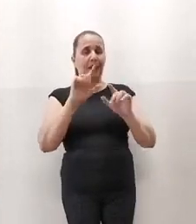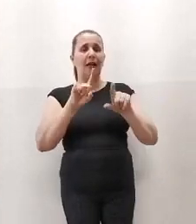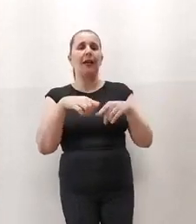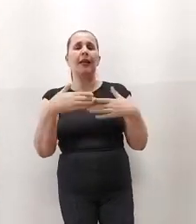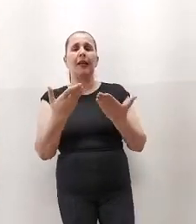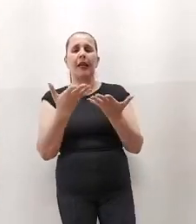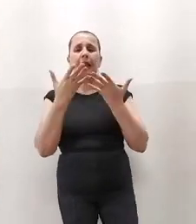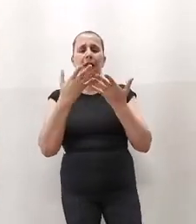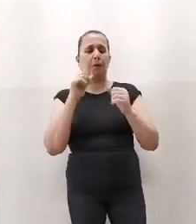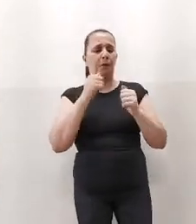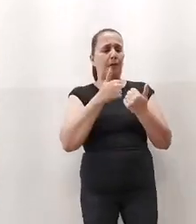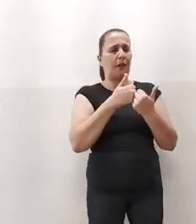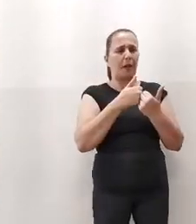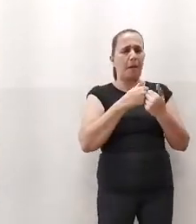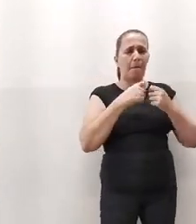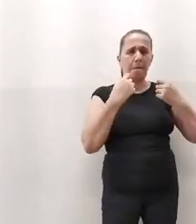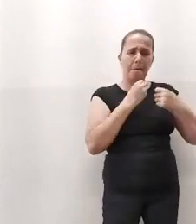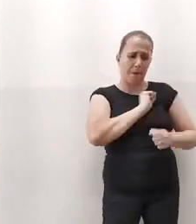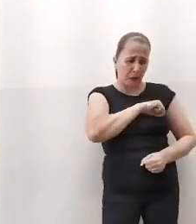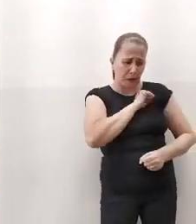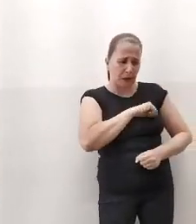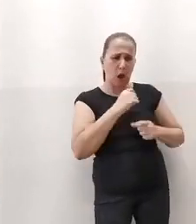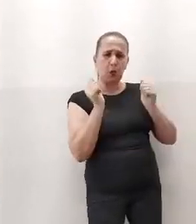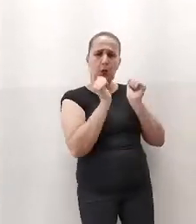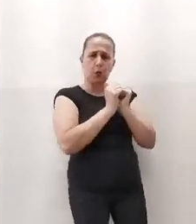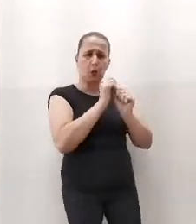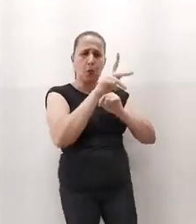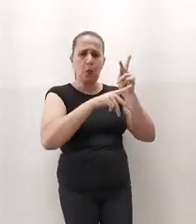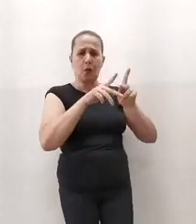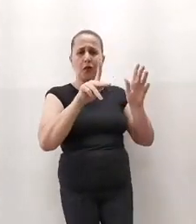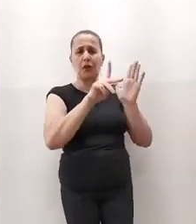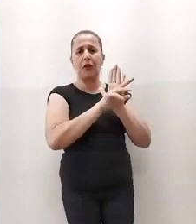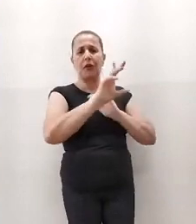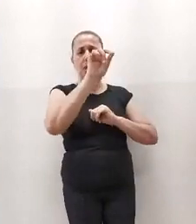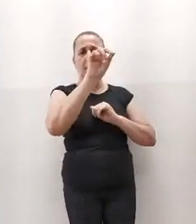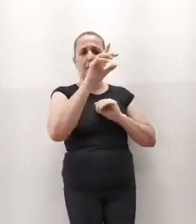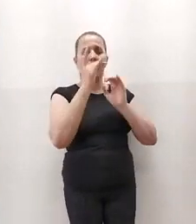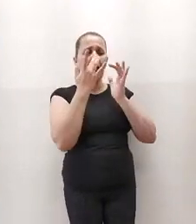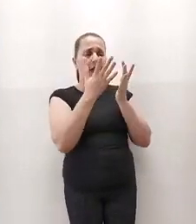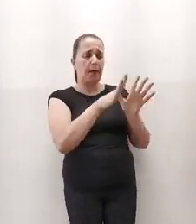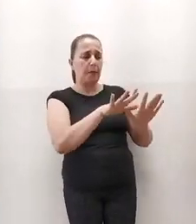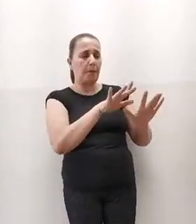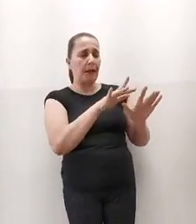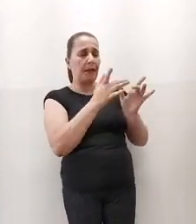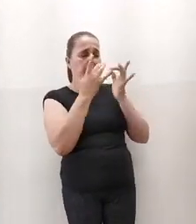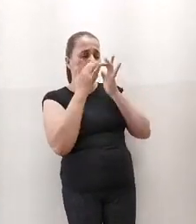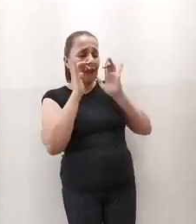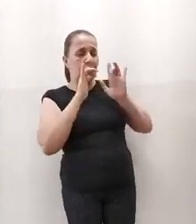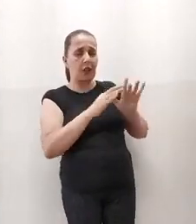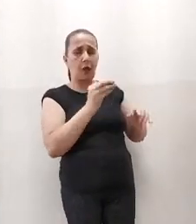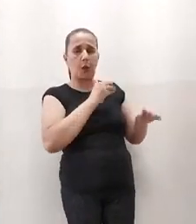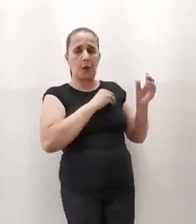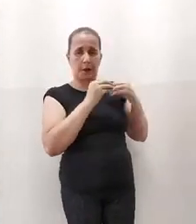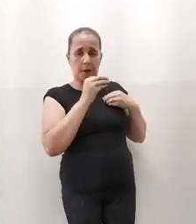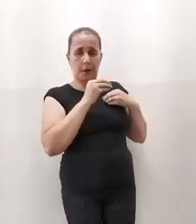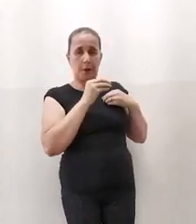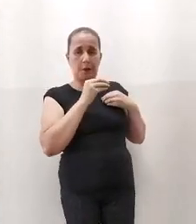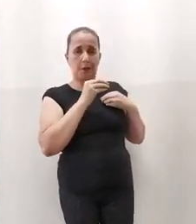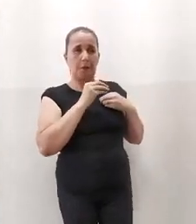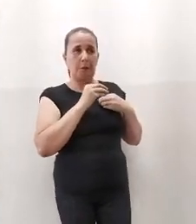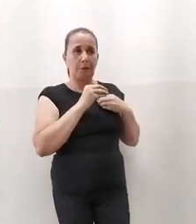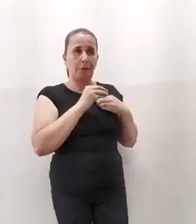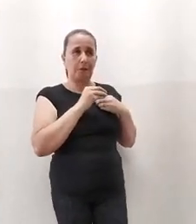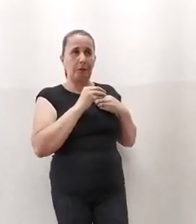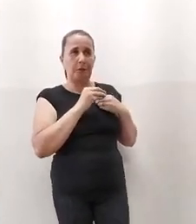povo de Deus a usufruir prazeres transitórios do pecado, porque considerou o opróbrio de